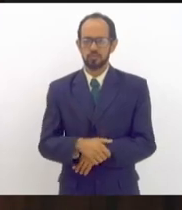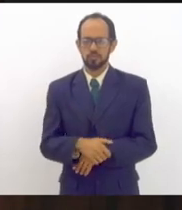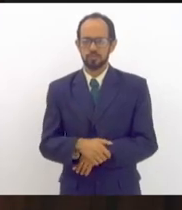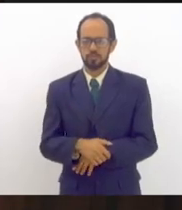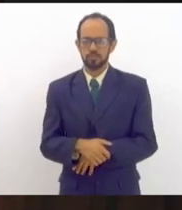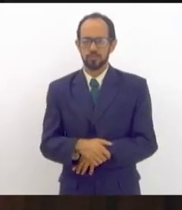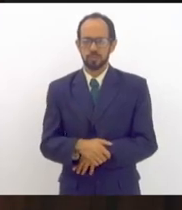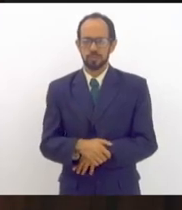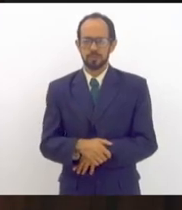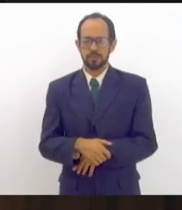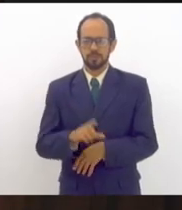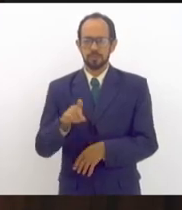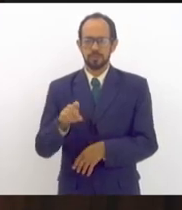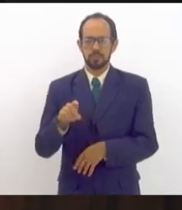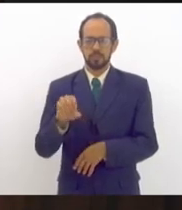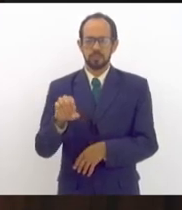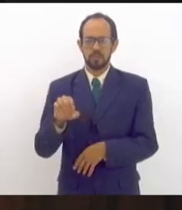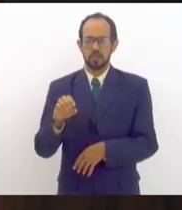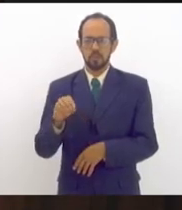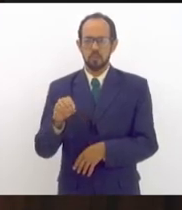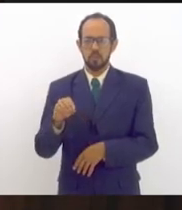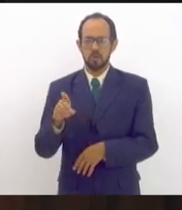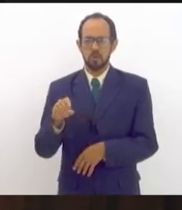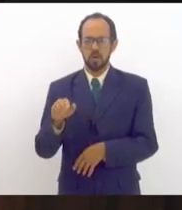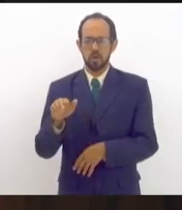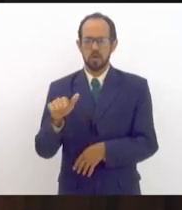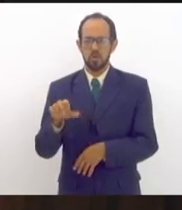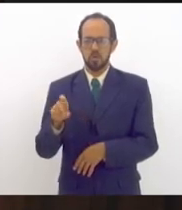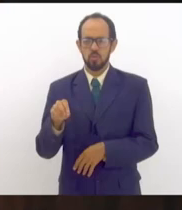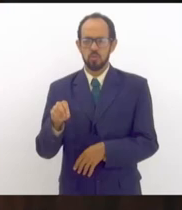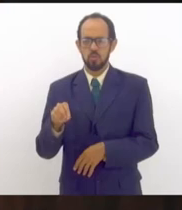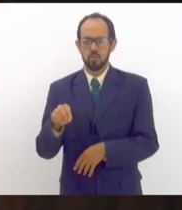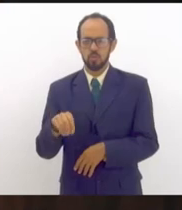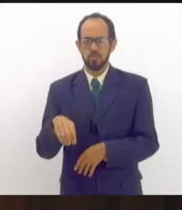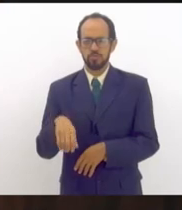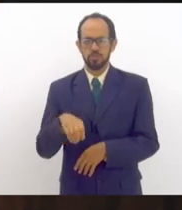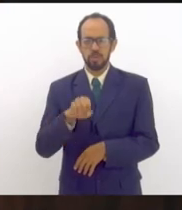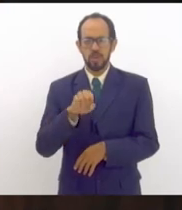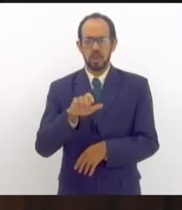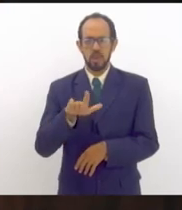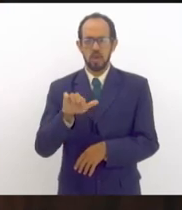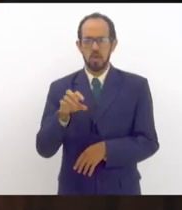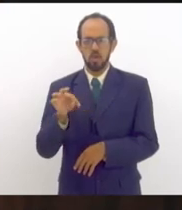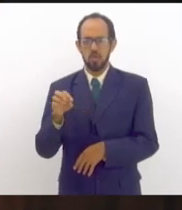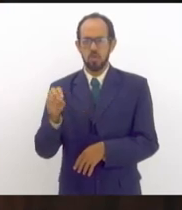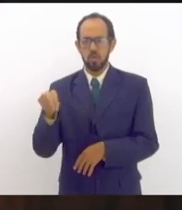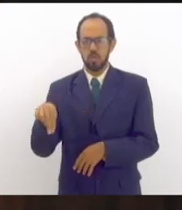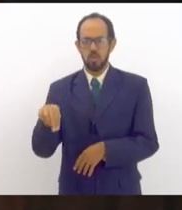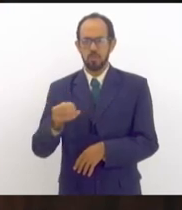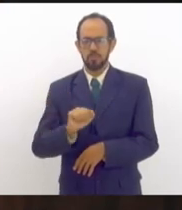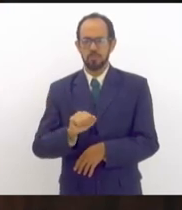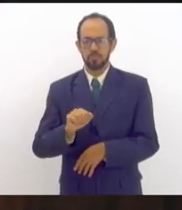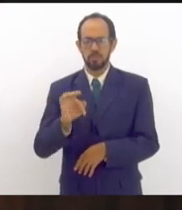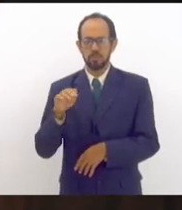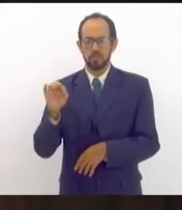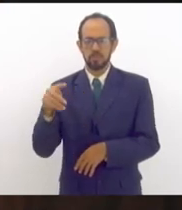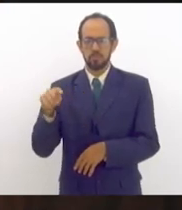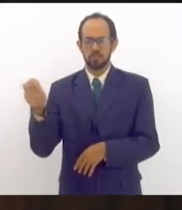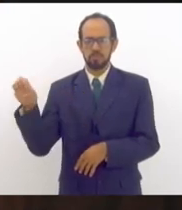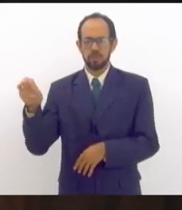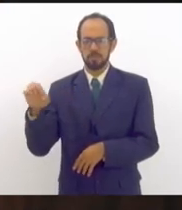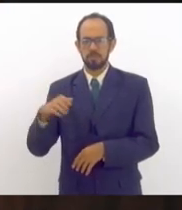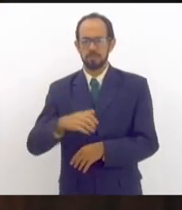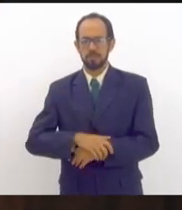Dr deodalto Deputado Elton Cristo Deputado Felipe Soares